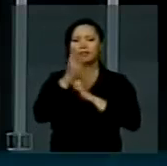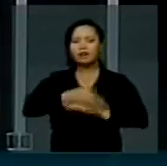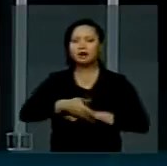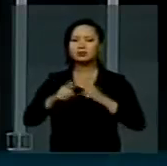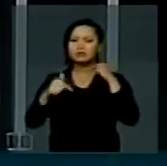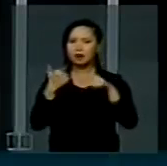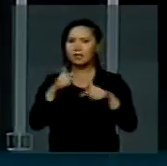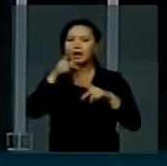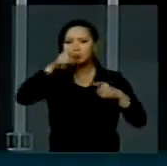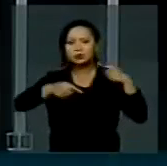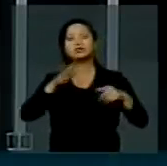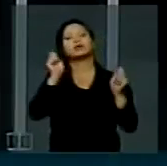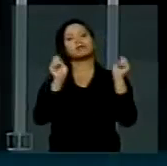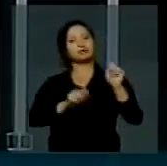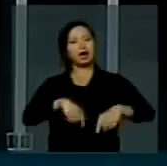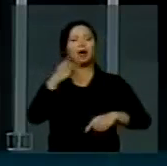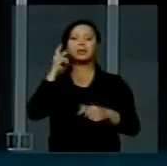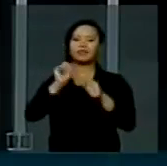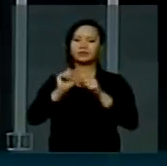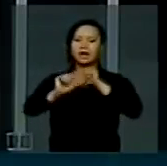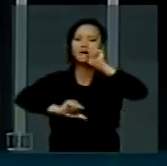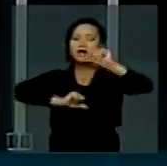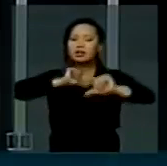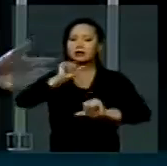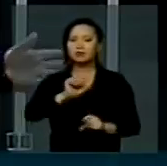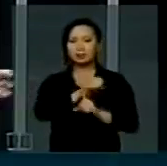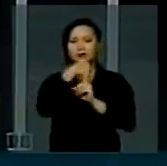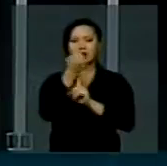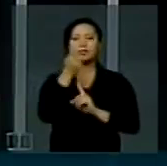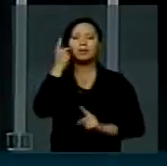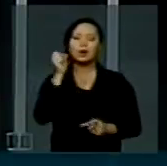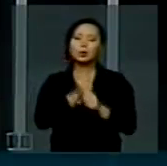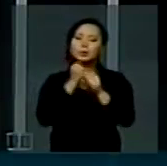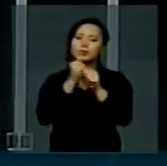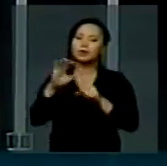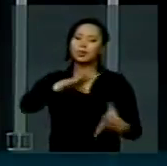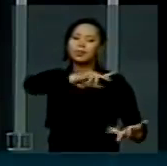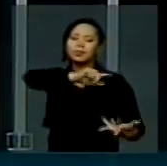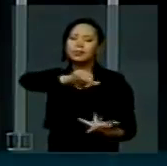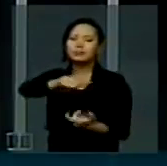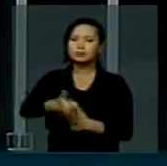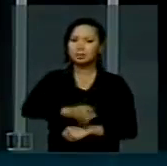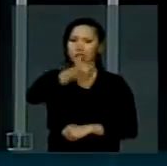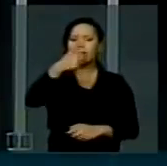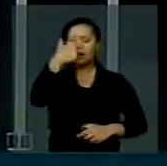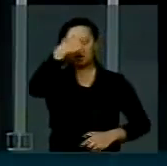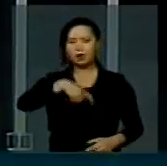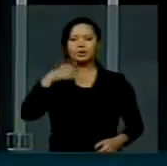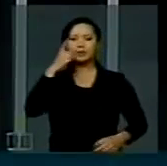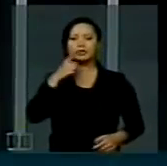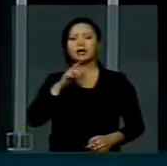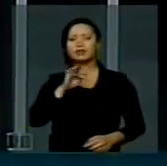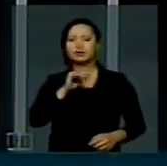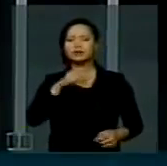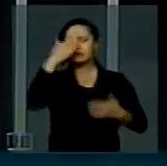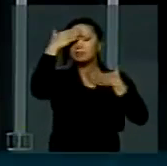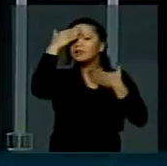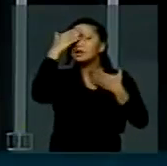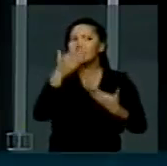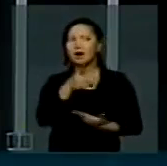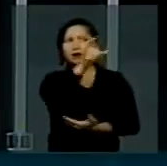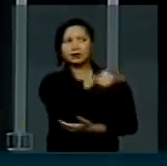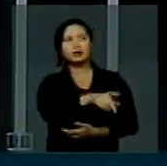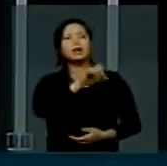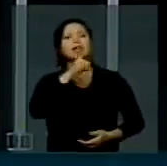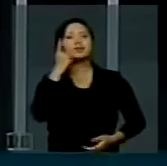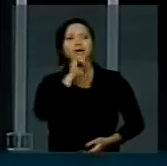gente transforma as sociedades para a construção de um mundo melhor. E eu, deputado Danilo Forte, agradeço a você, deputado Isalci, por ter